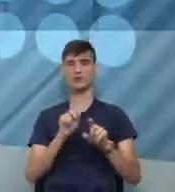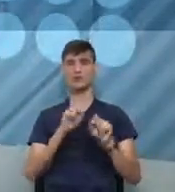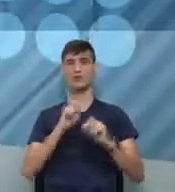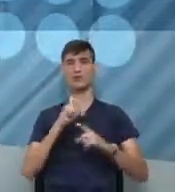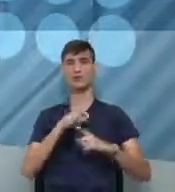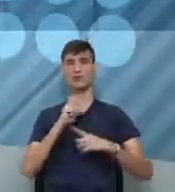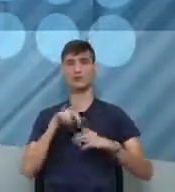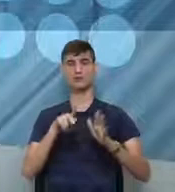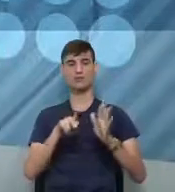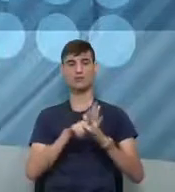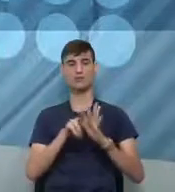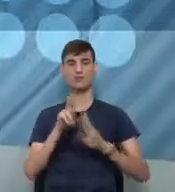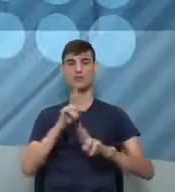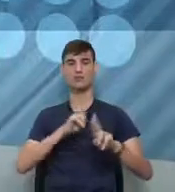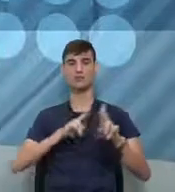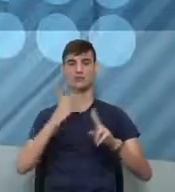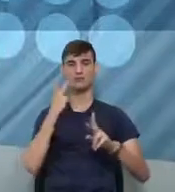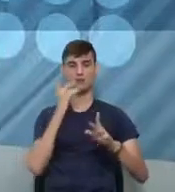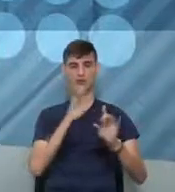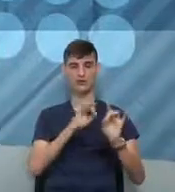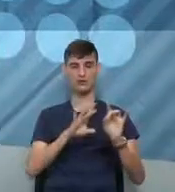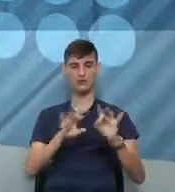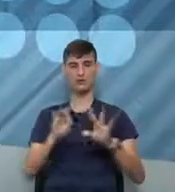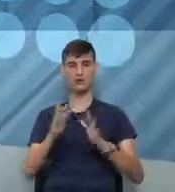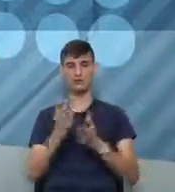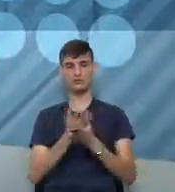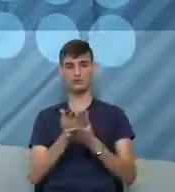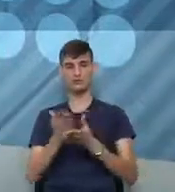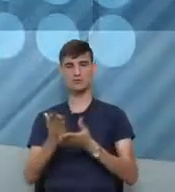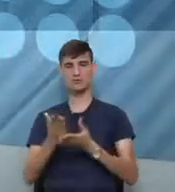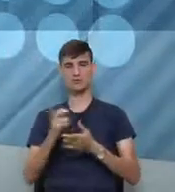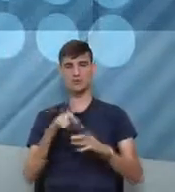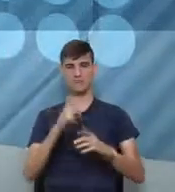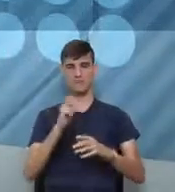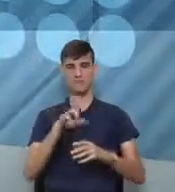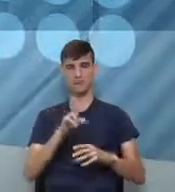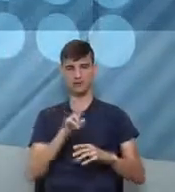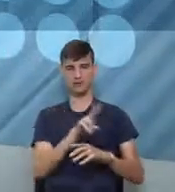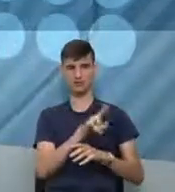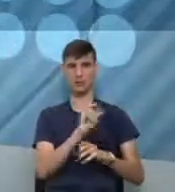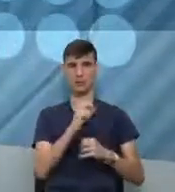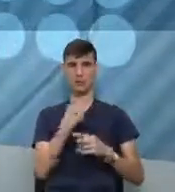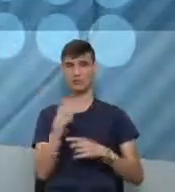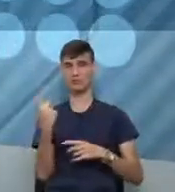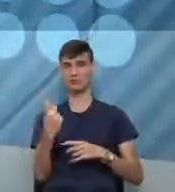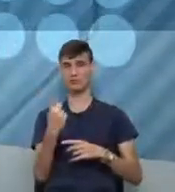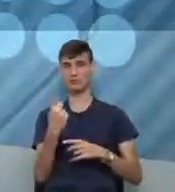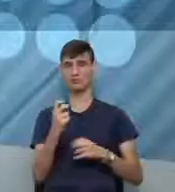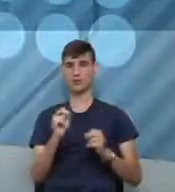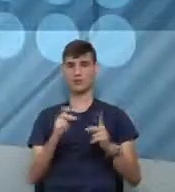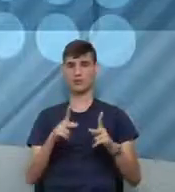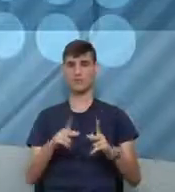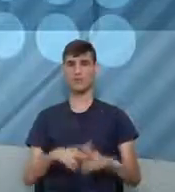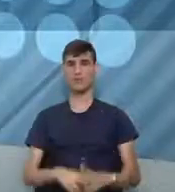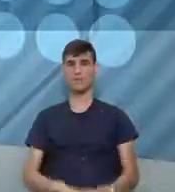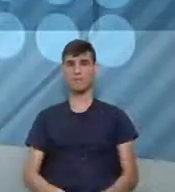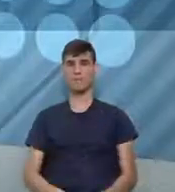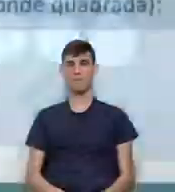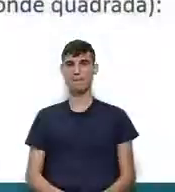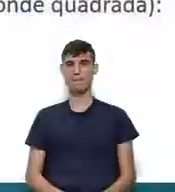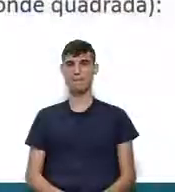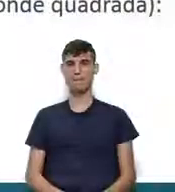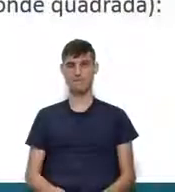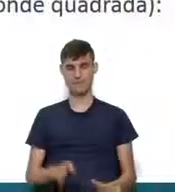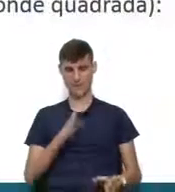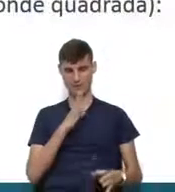os coeficientes que eu devo utilizar para determinada função, quando ela é par e quando ela é ímpar e como ela se comporta. Tá? Vamos conhecer